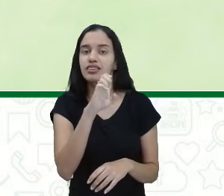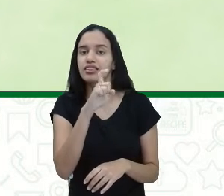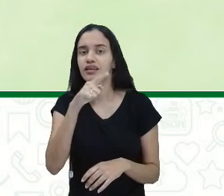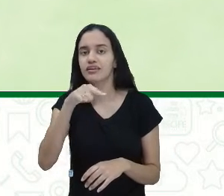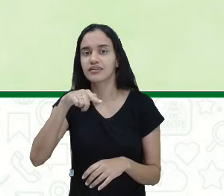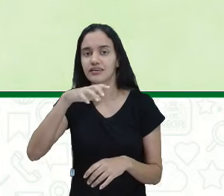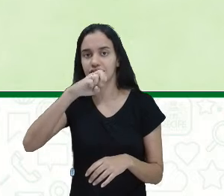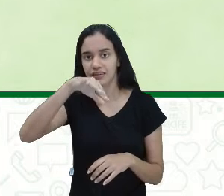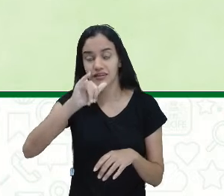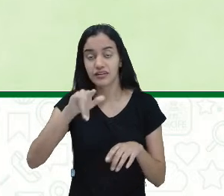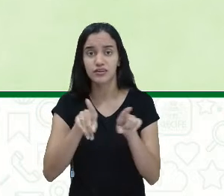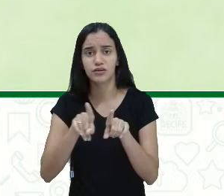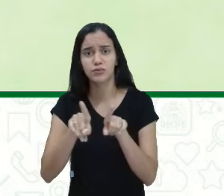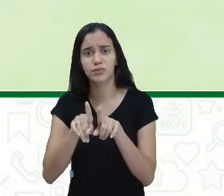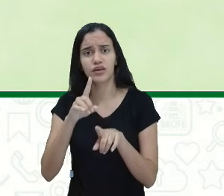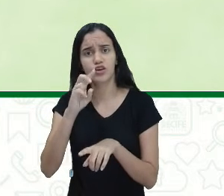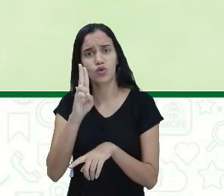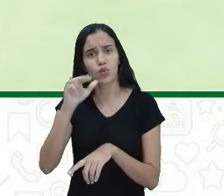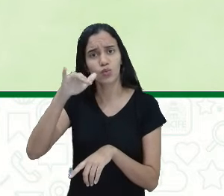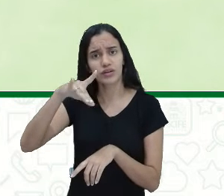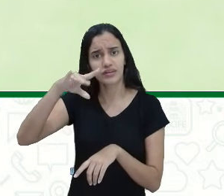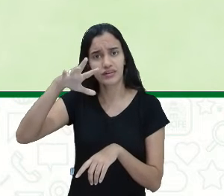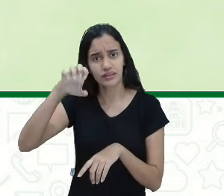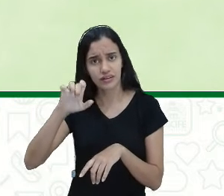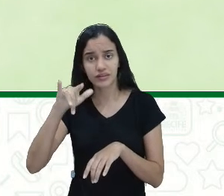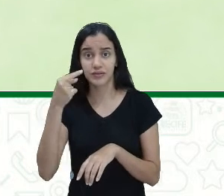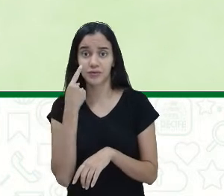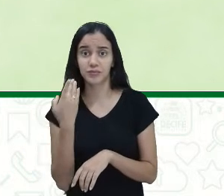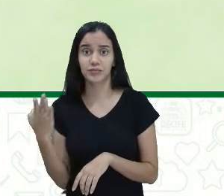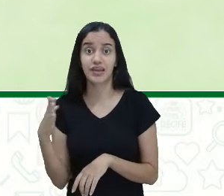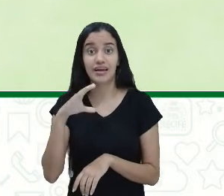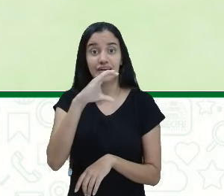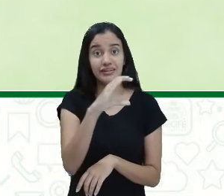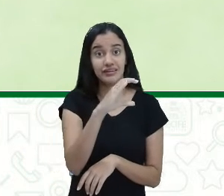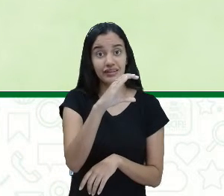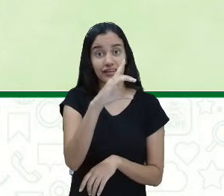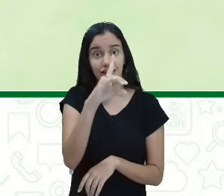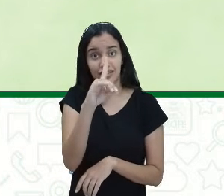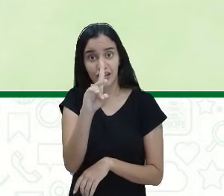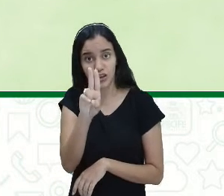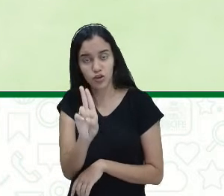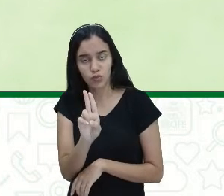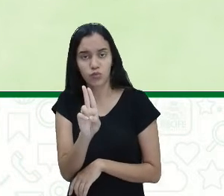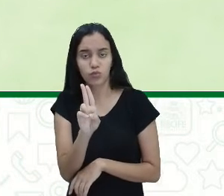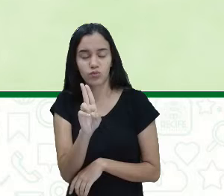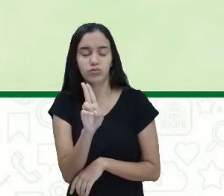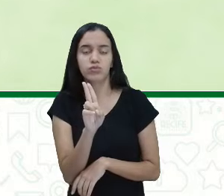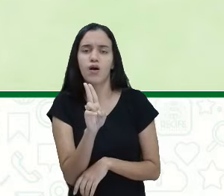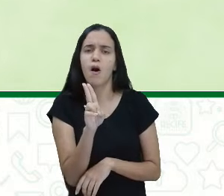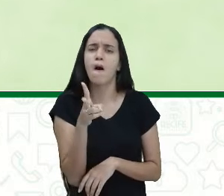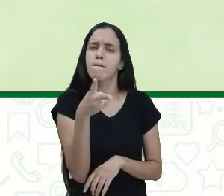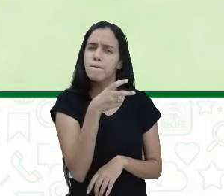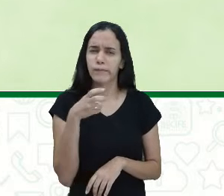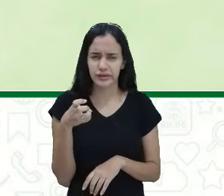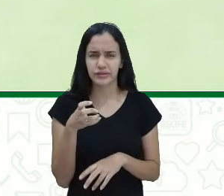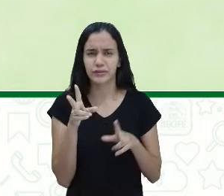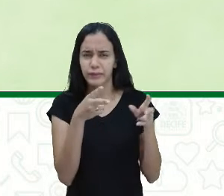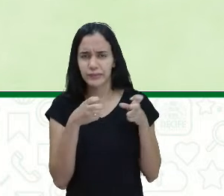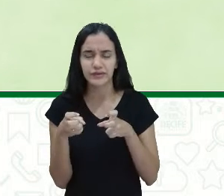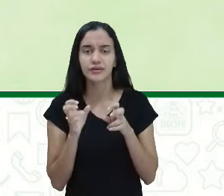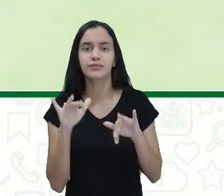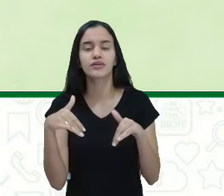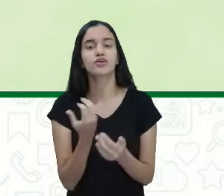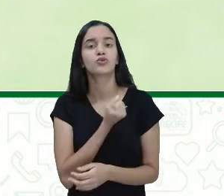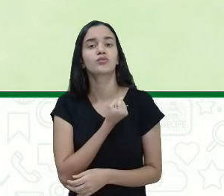Certo? Então, tá ali embaixo, ó, CDU. Unidade, dezena e centena. Perceberam? Então,